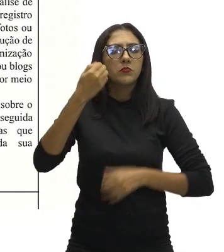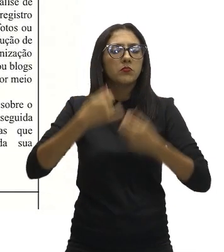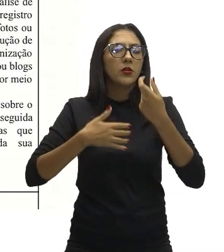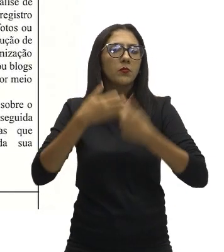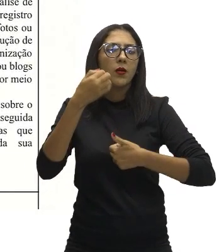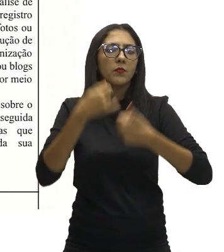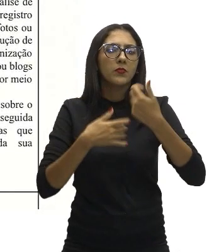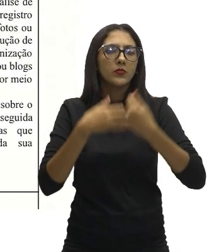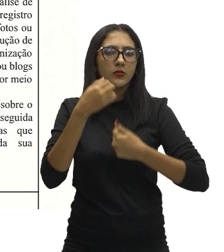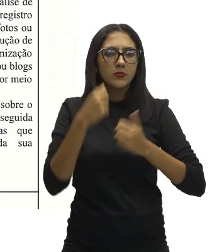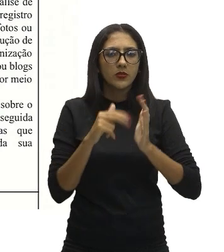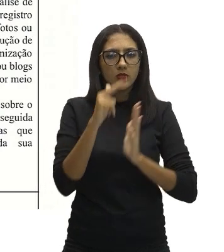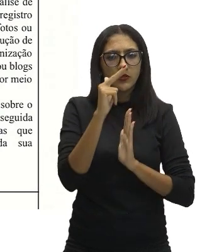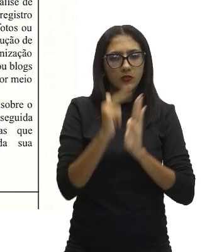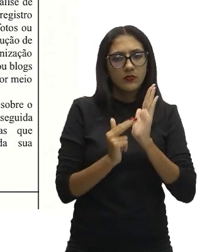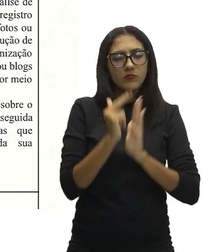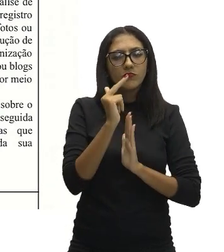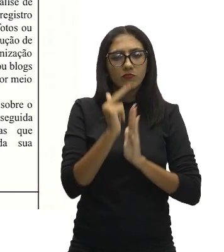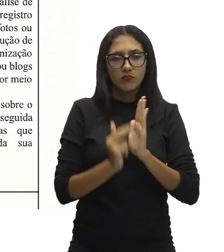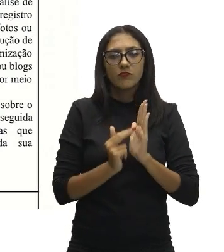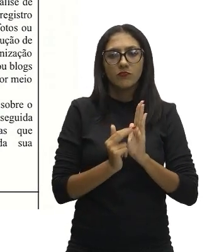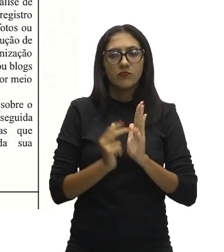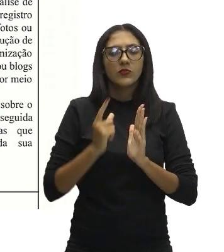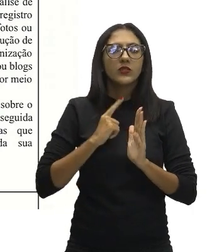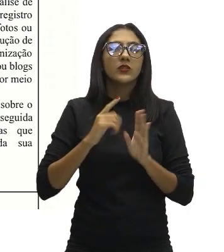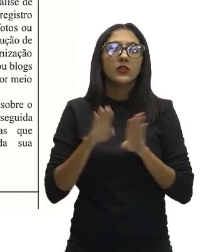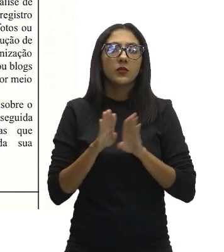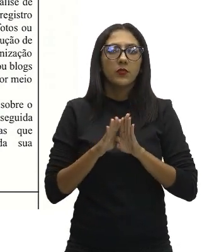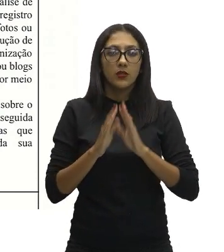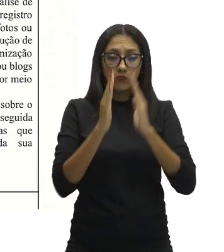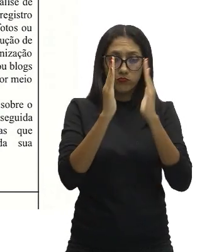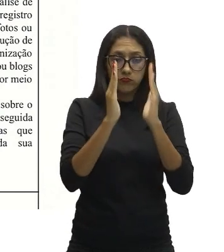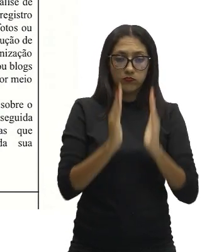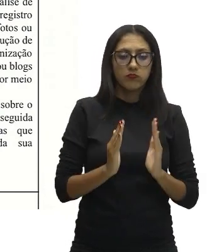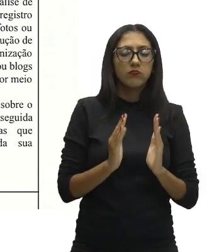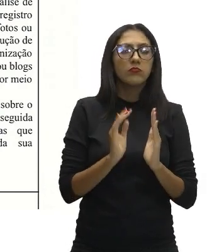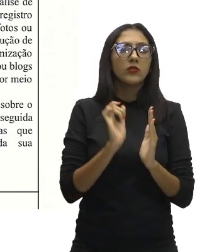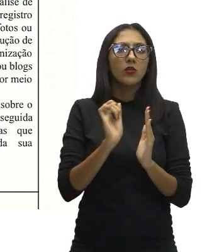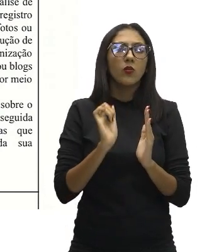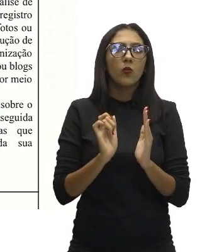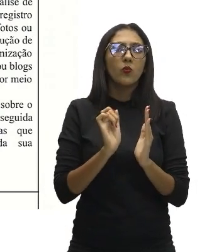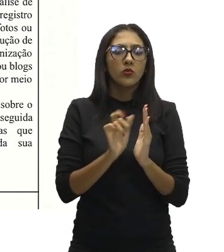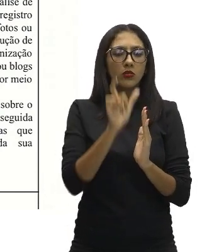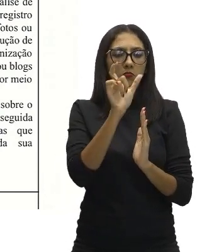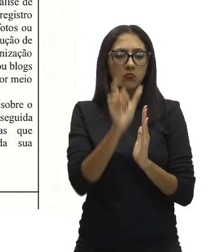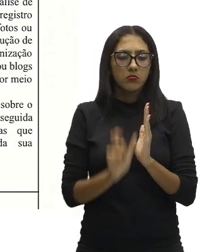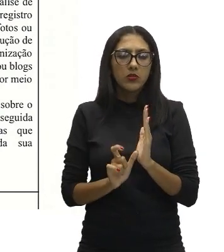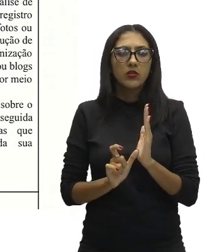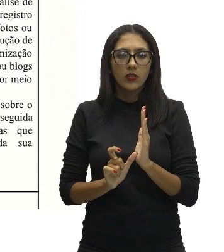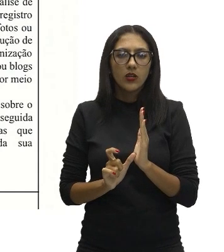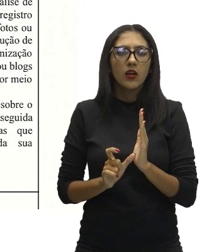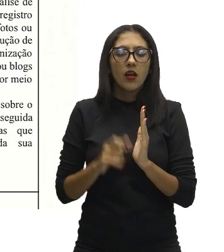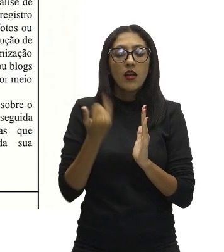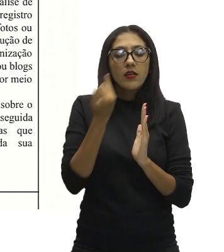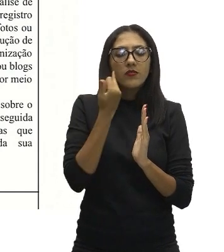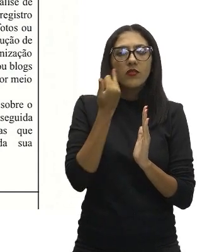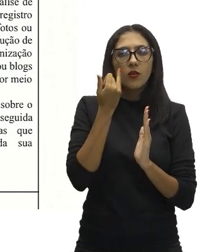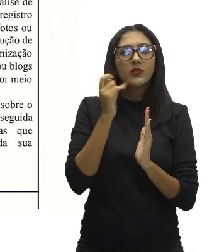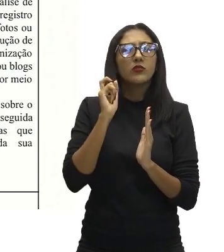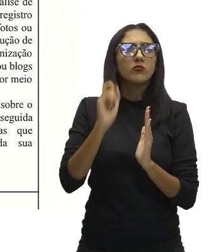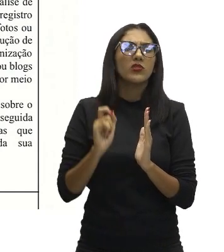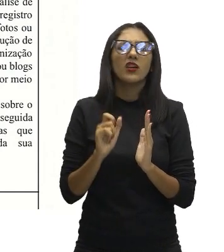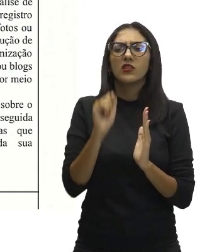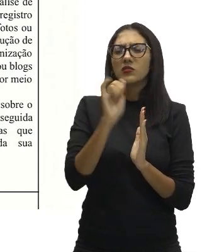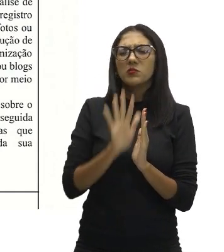tem a coluna dos recursos midiáticos, que é mais destinada à nossa produtora aqui, né, na hora de fazer lá